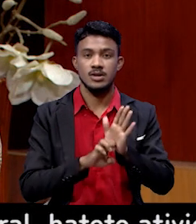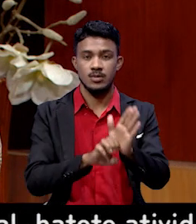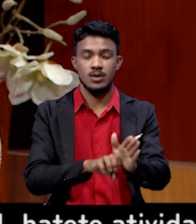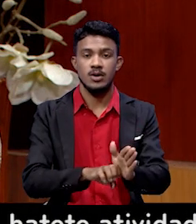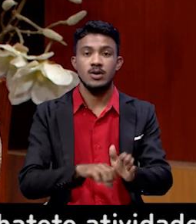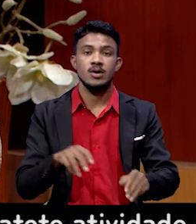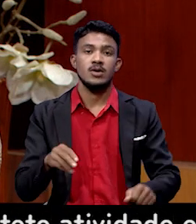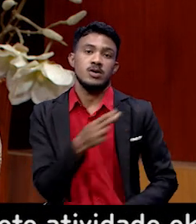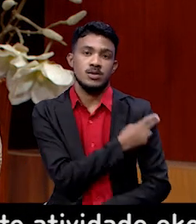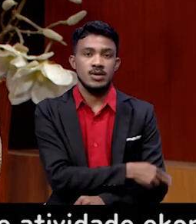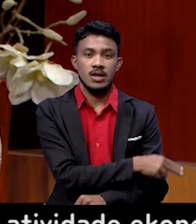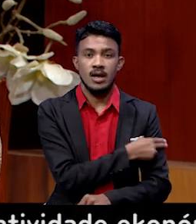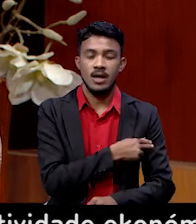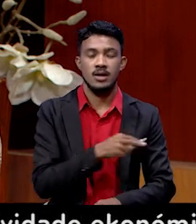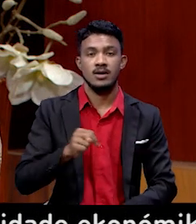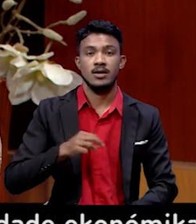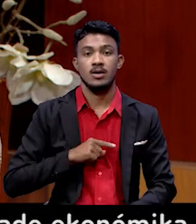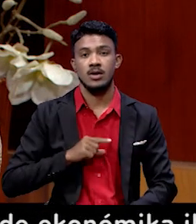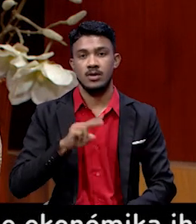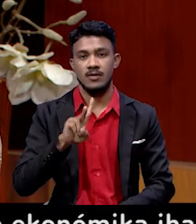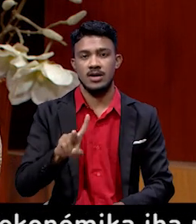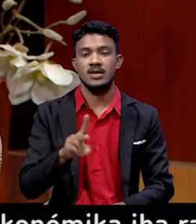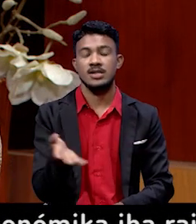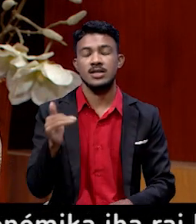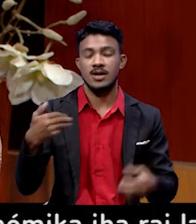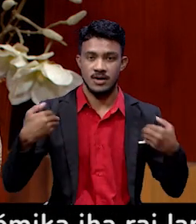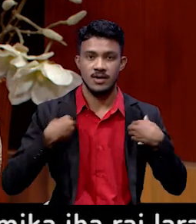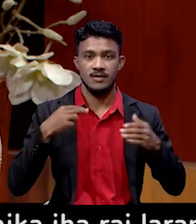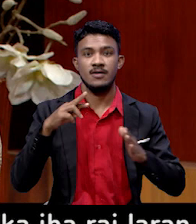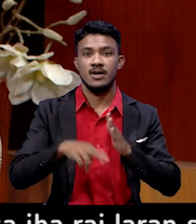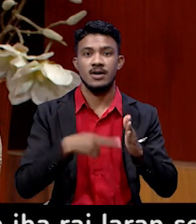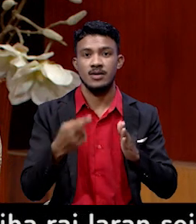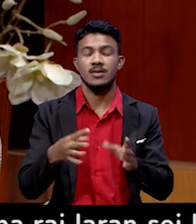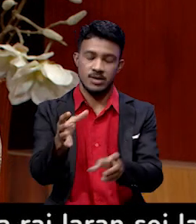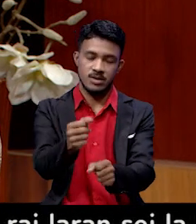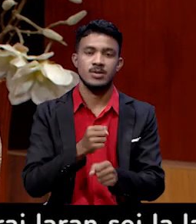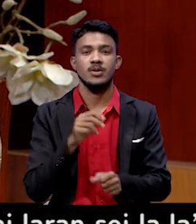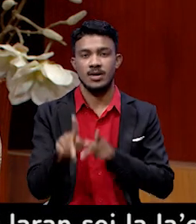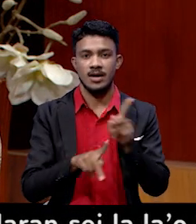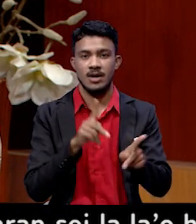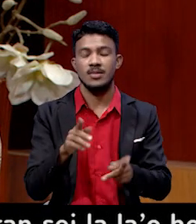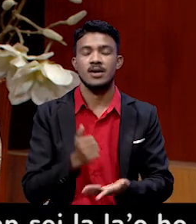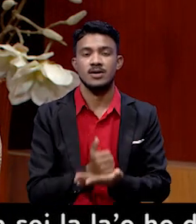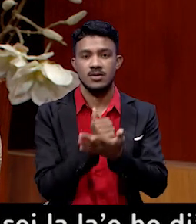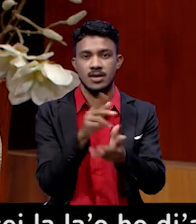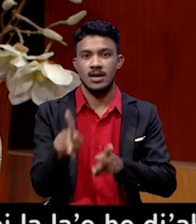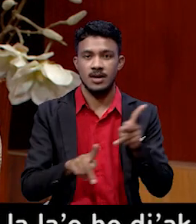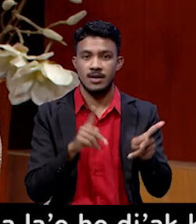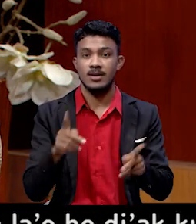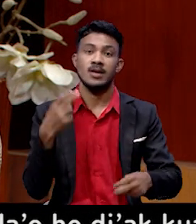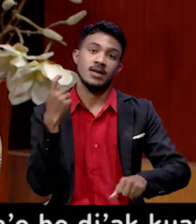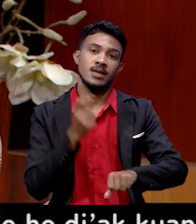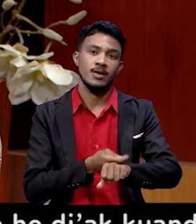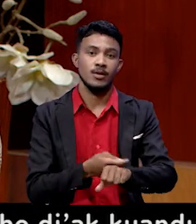Valadares, siramos e iramos sirani critérios a tossimo ema, atende ema, e há momento de anabê